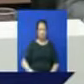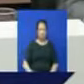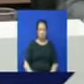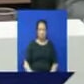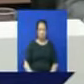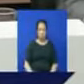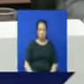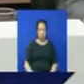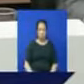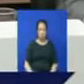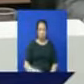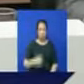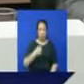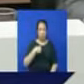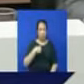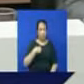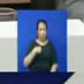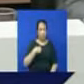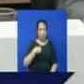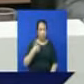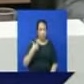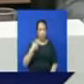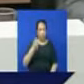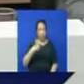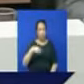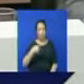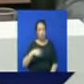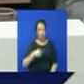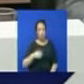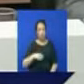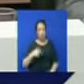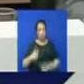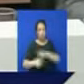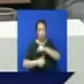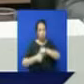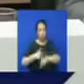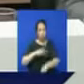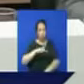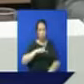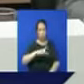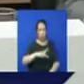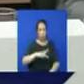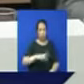Infelizmente, eu tenho que me ausentar. Passo a presidência ao chamarmos